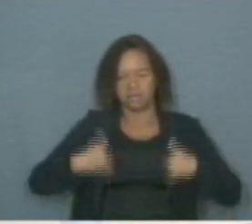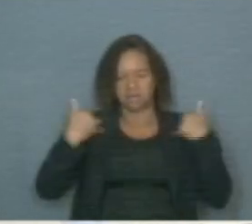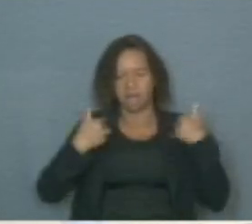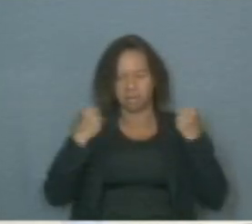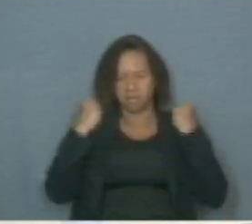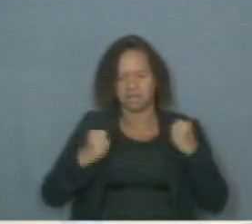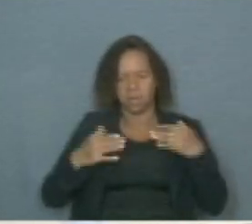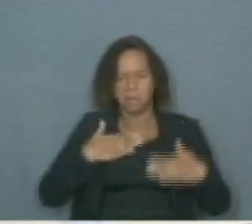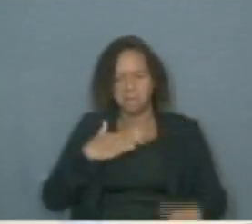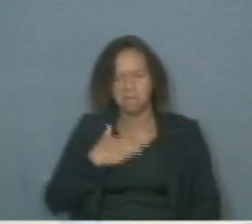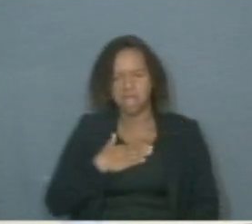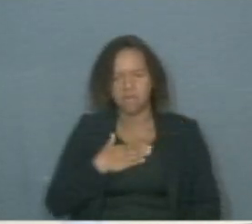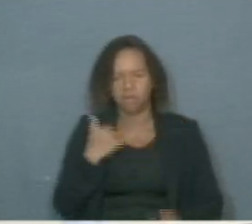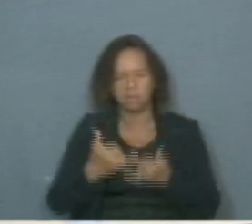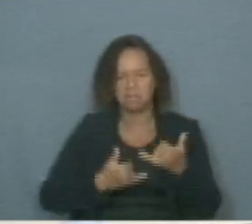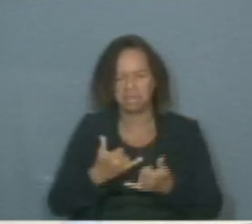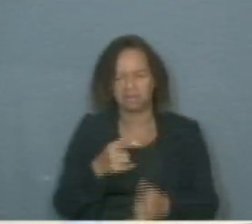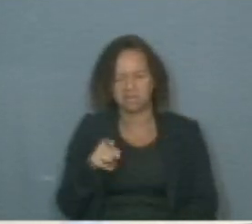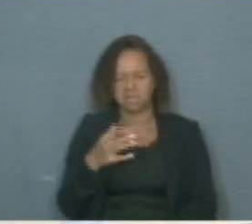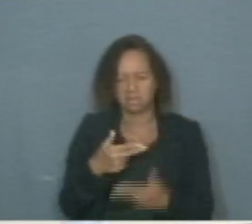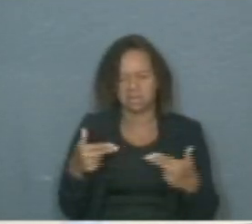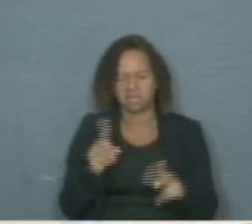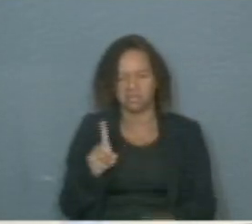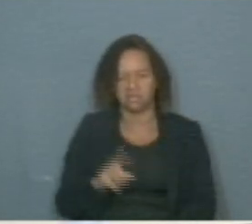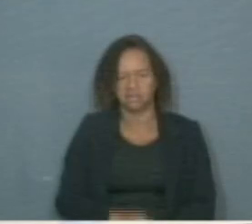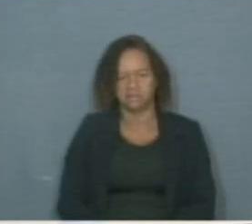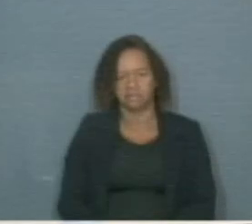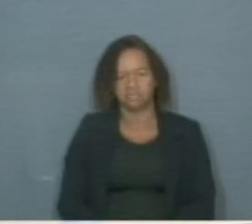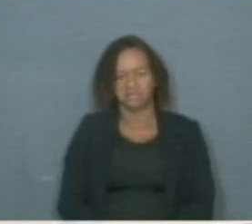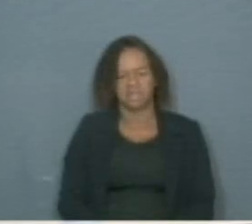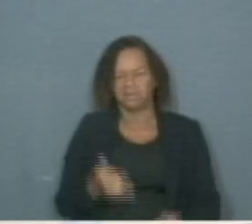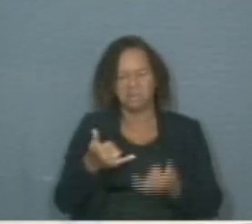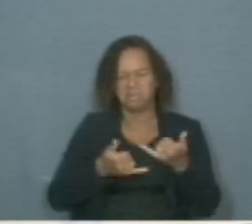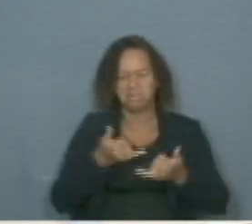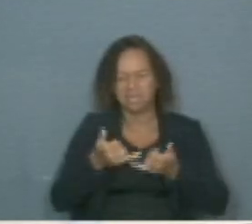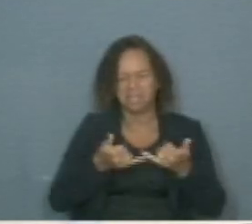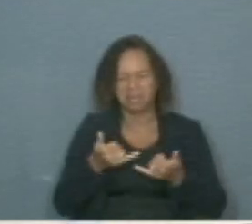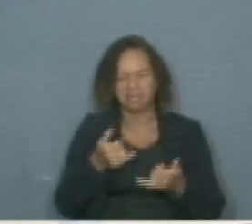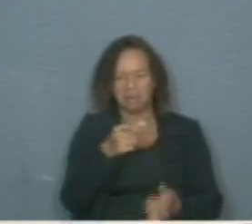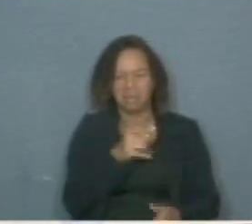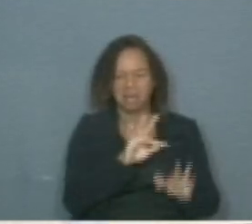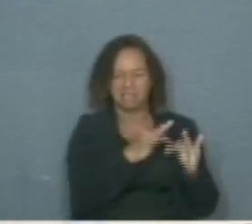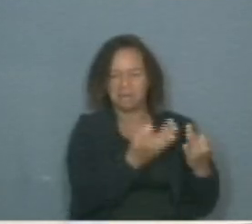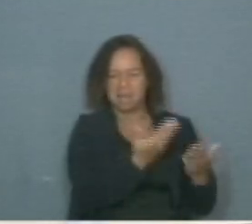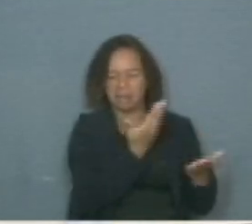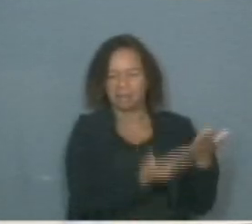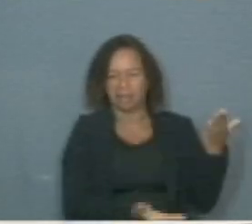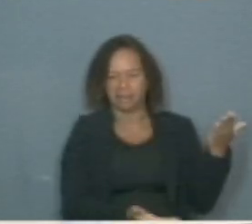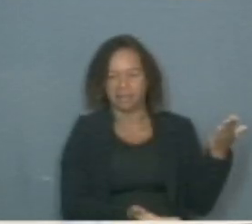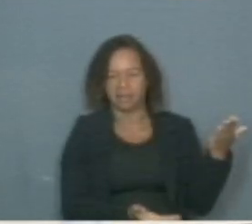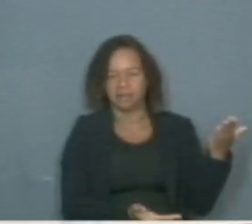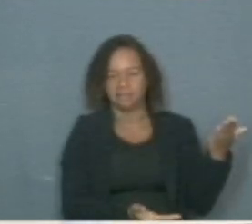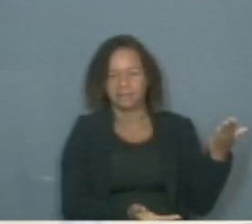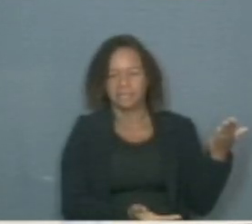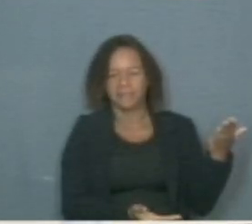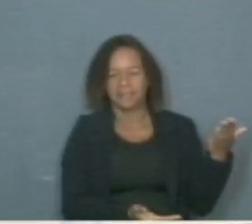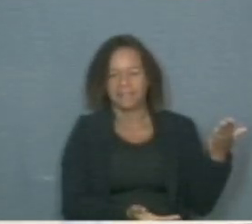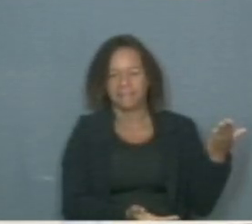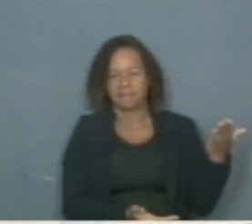meu assassinato, e eu não brinco com isso. Eu não brinco com uma família que perdeu o